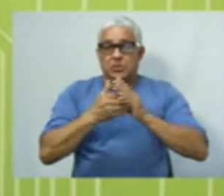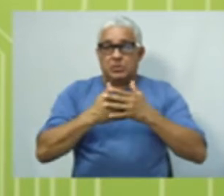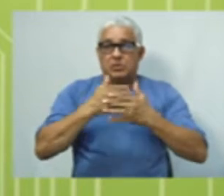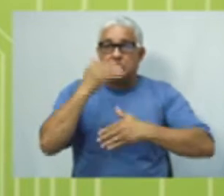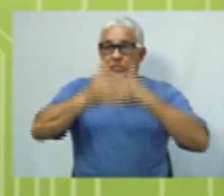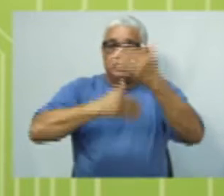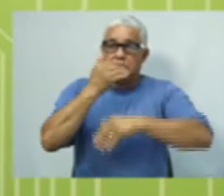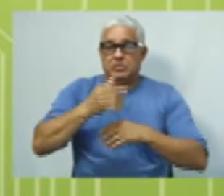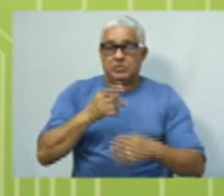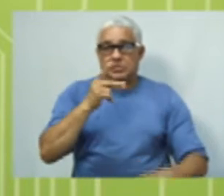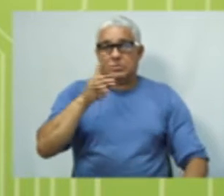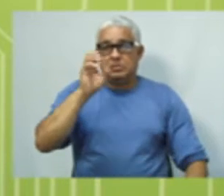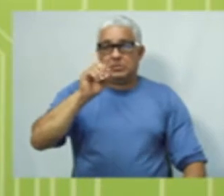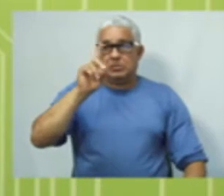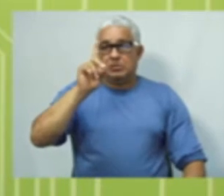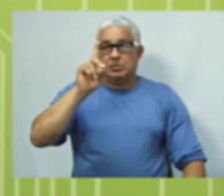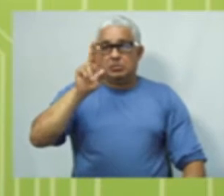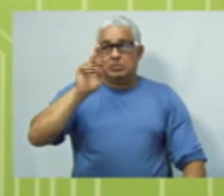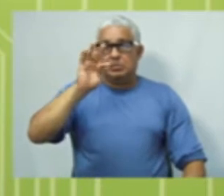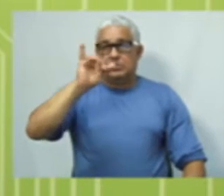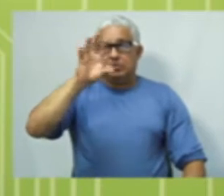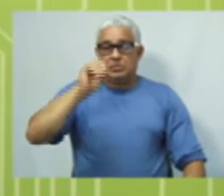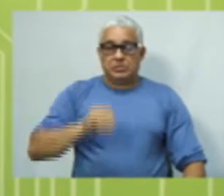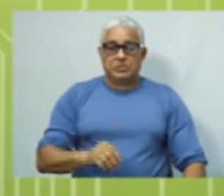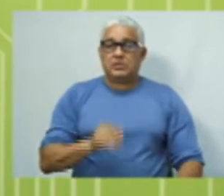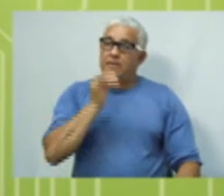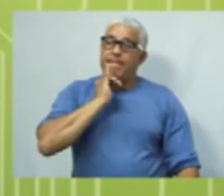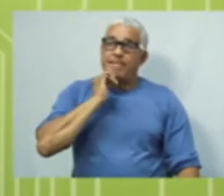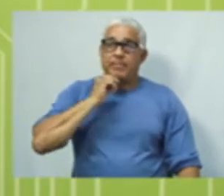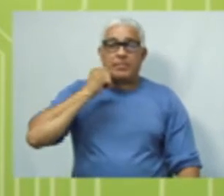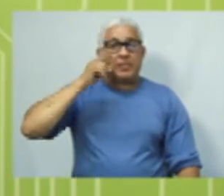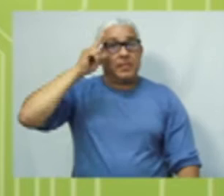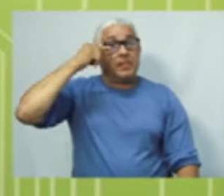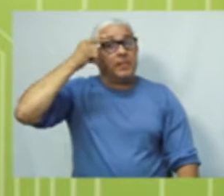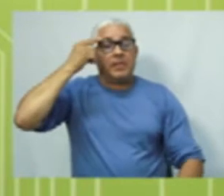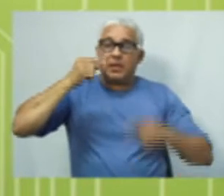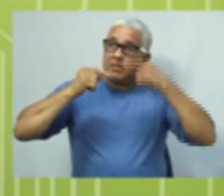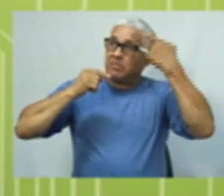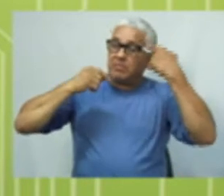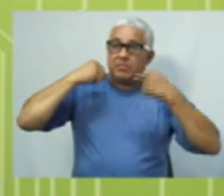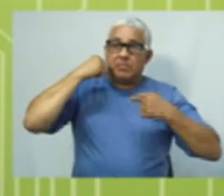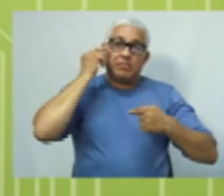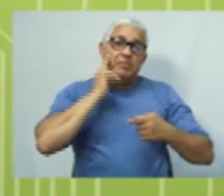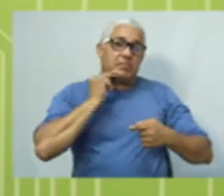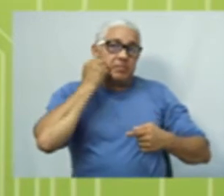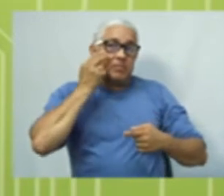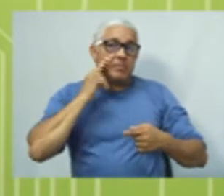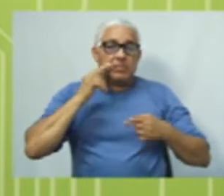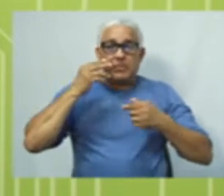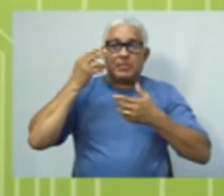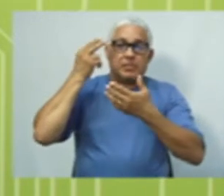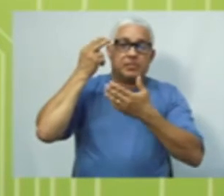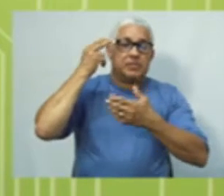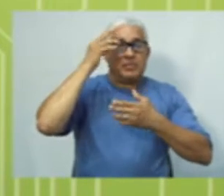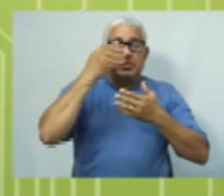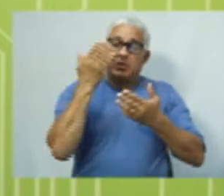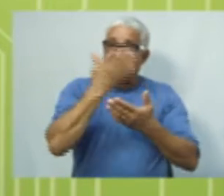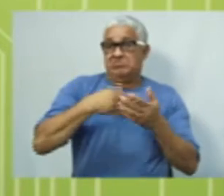por exemplo, no fabricação, um exemplo de cosméticos. Imagina eu estar ali todo um processo e faltar